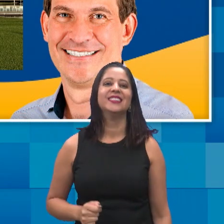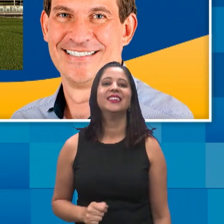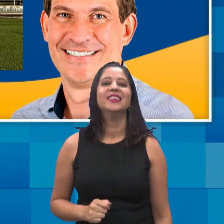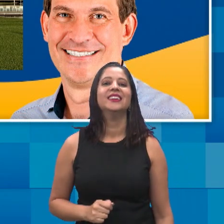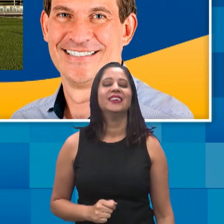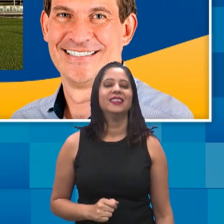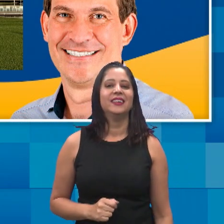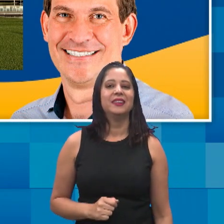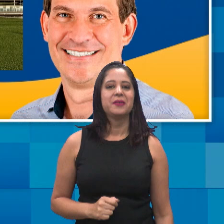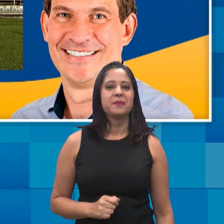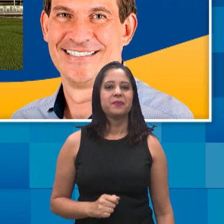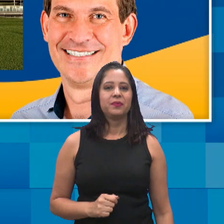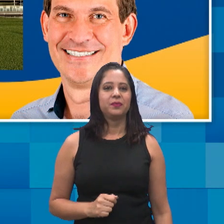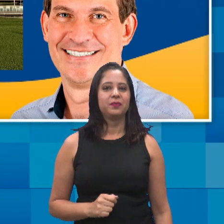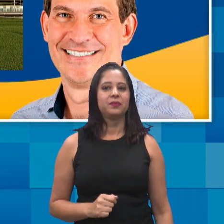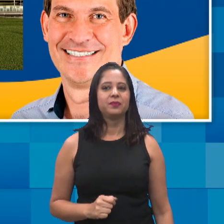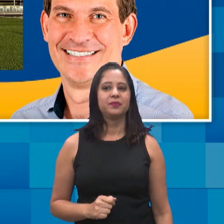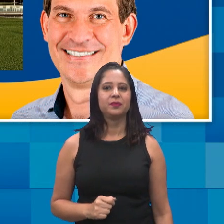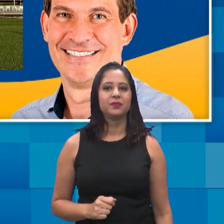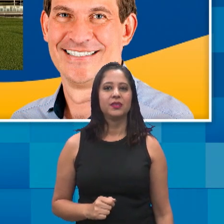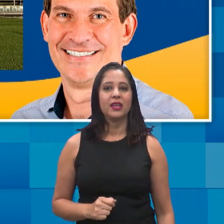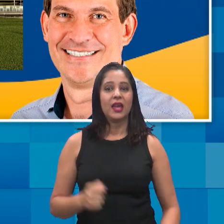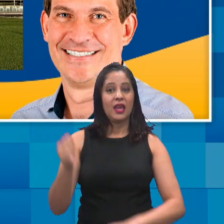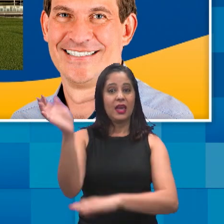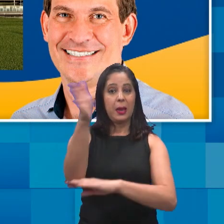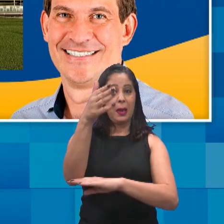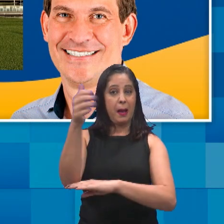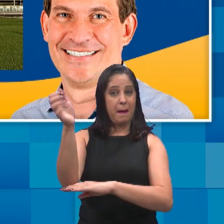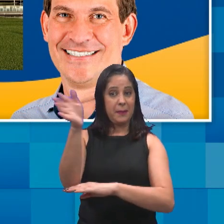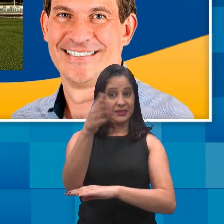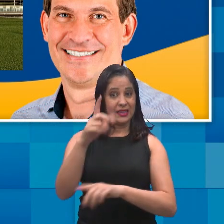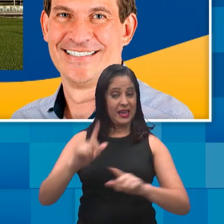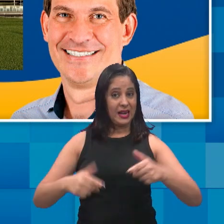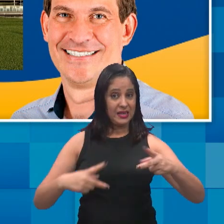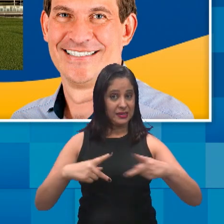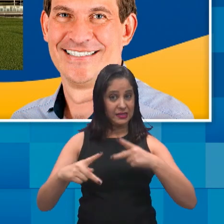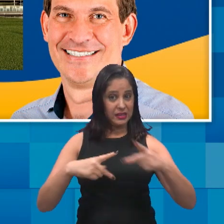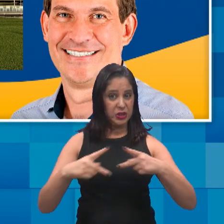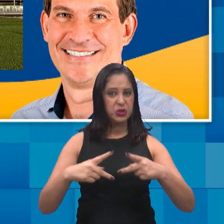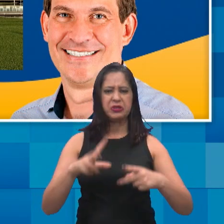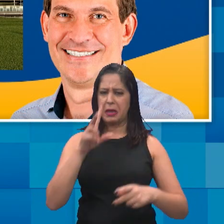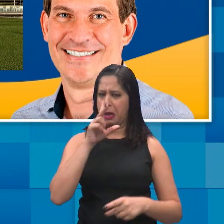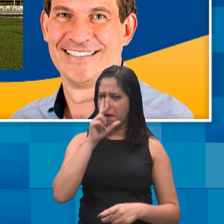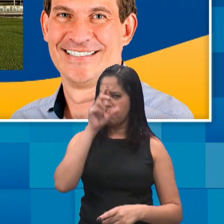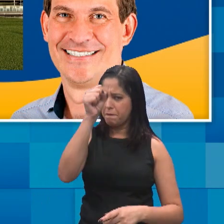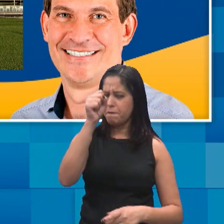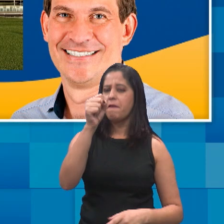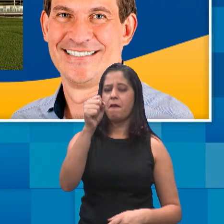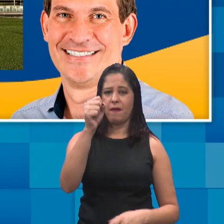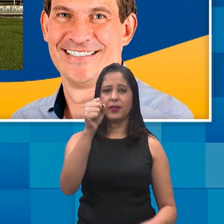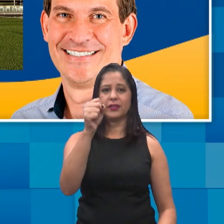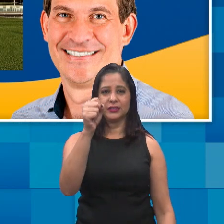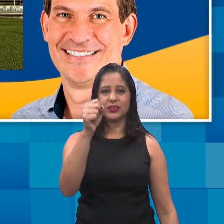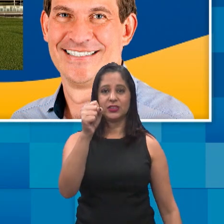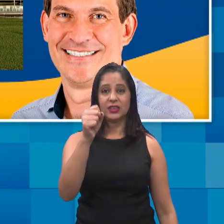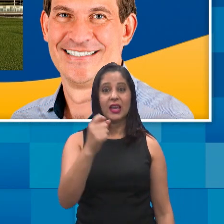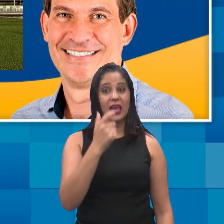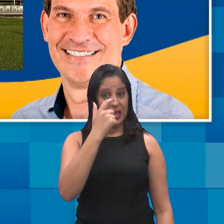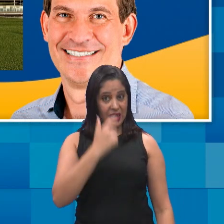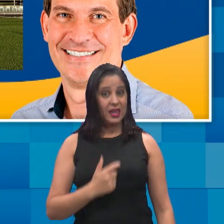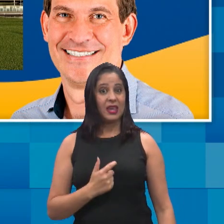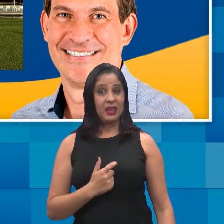né? E a bandeira de São José, realmente, ela é muito forte, e eu tive o prazer